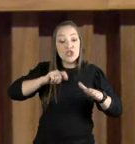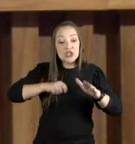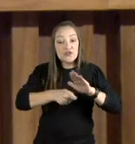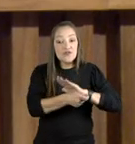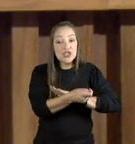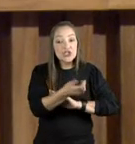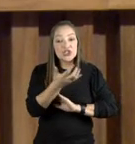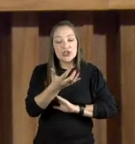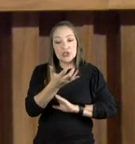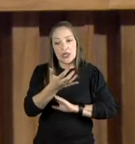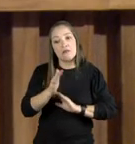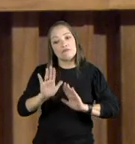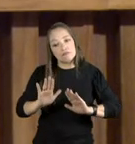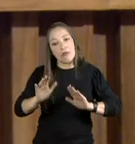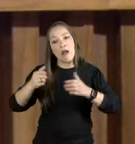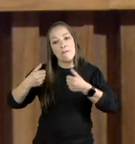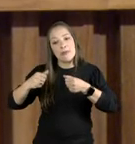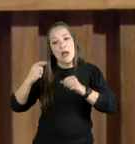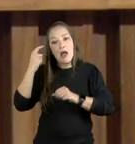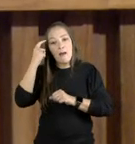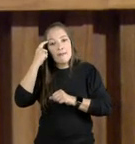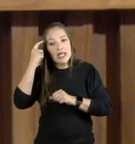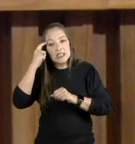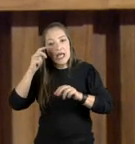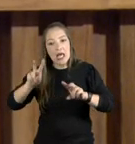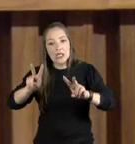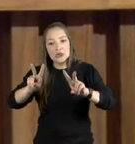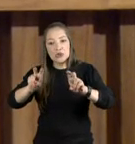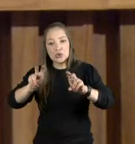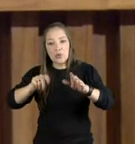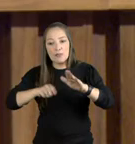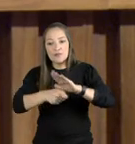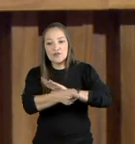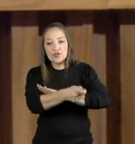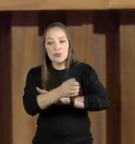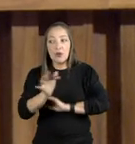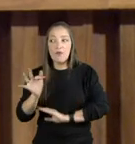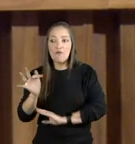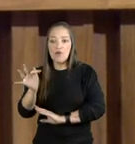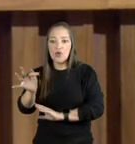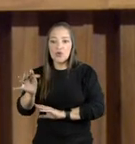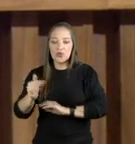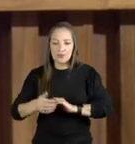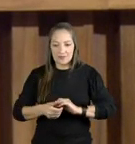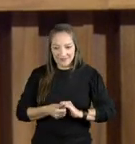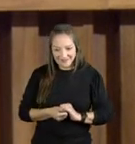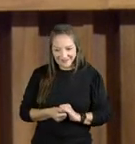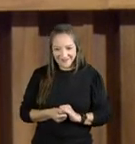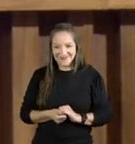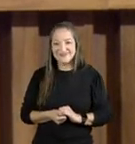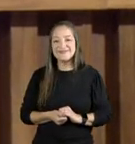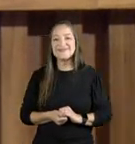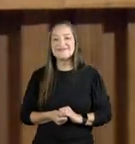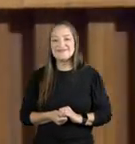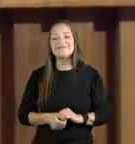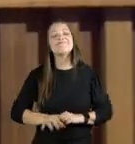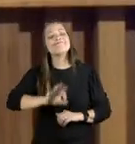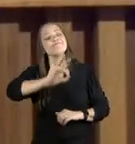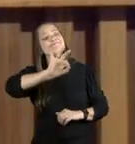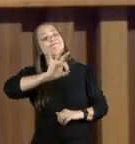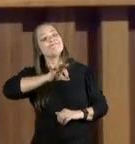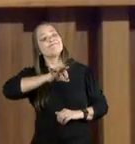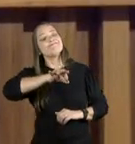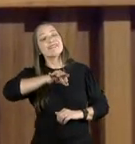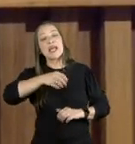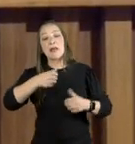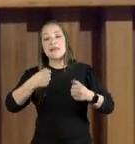gente pensar sobre as coisas de investimento futuras. Então, acho que sim, que deveria ser, mas